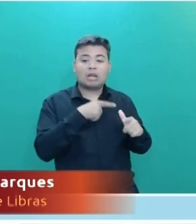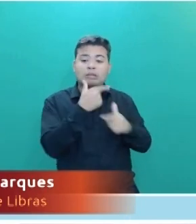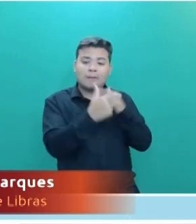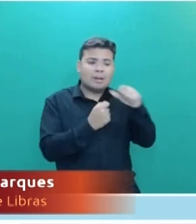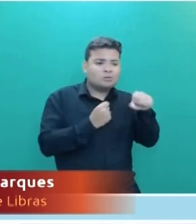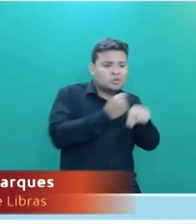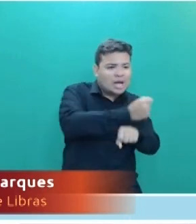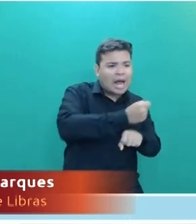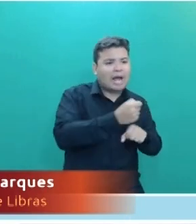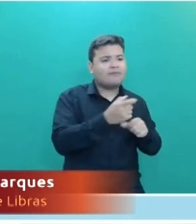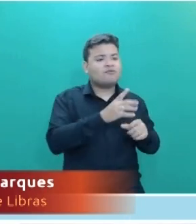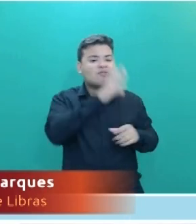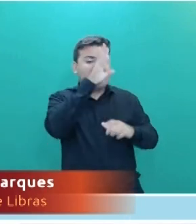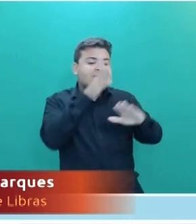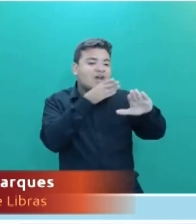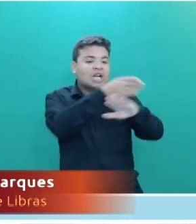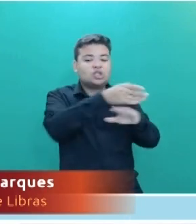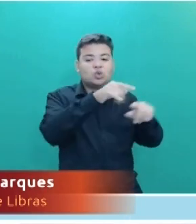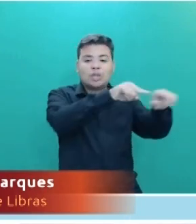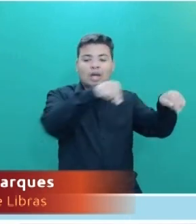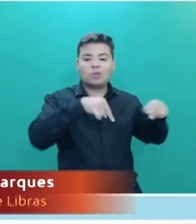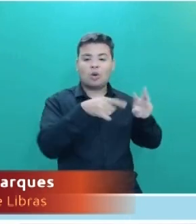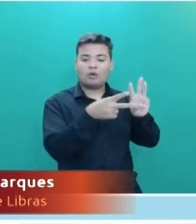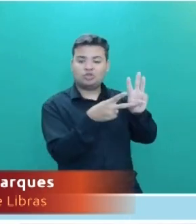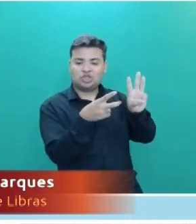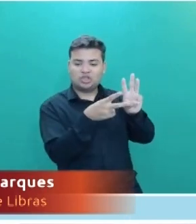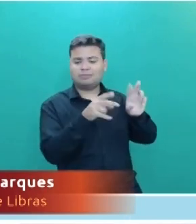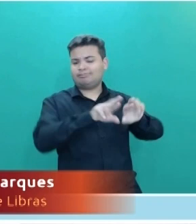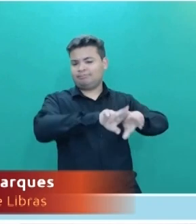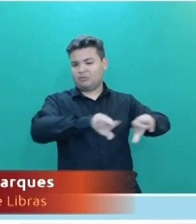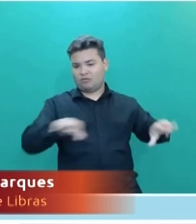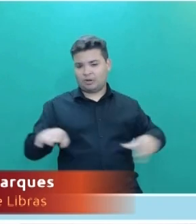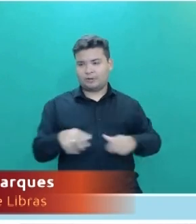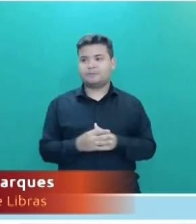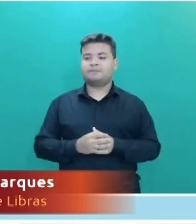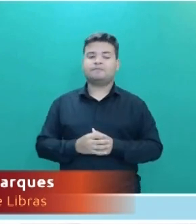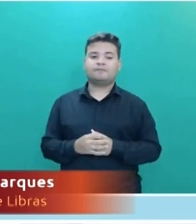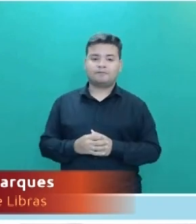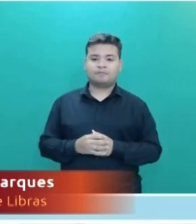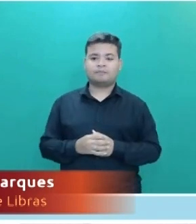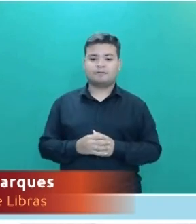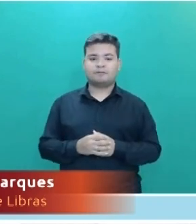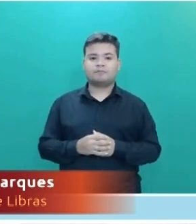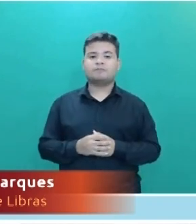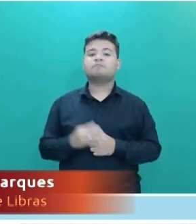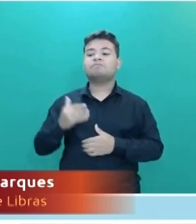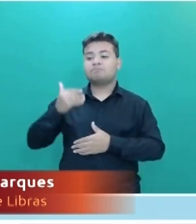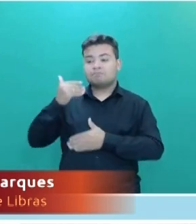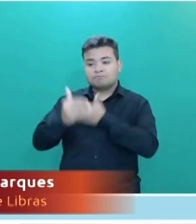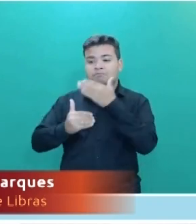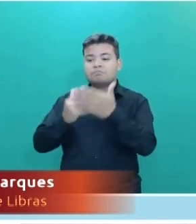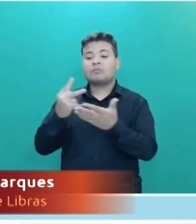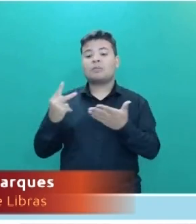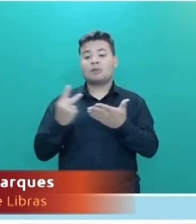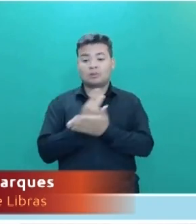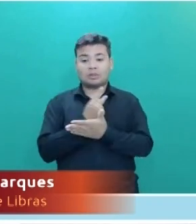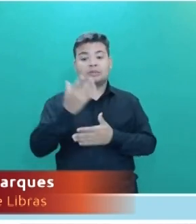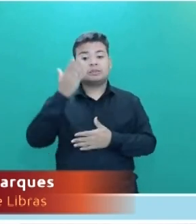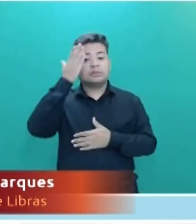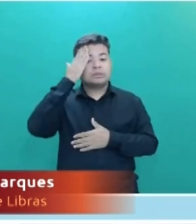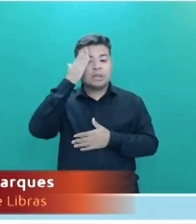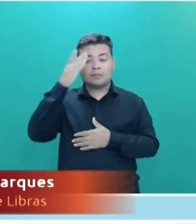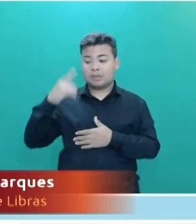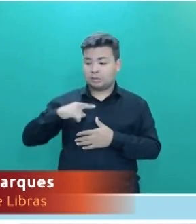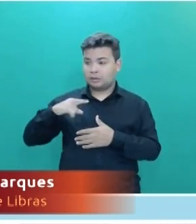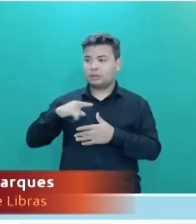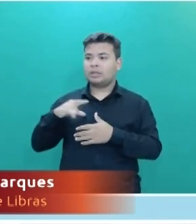etc. Então, cada vez mais a gente tem uma consciência das cadeias produtivas